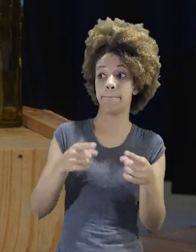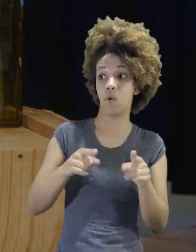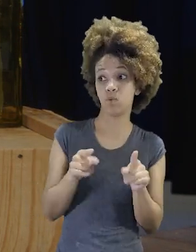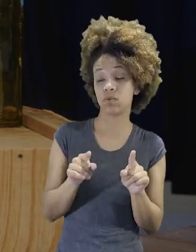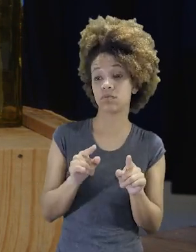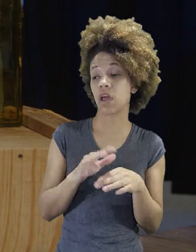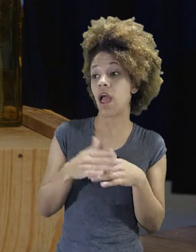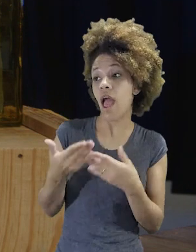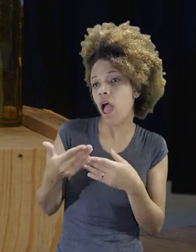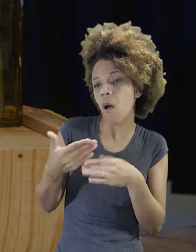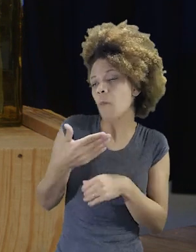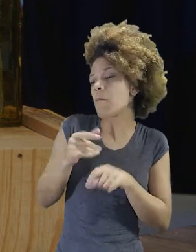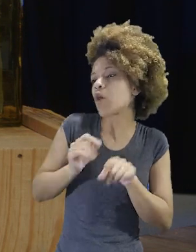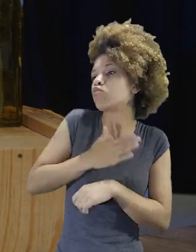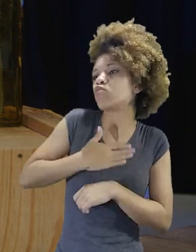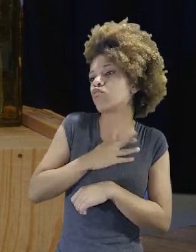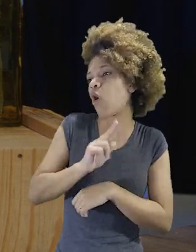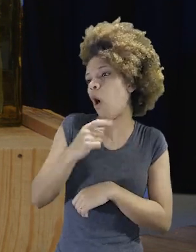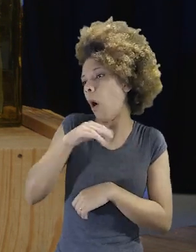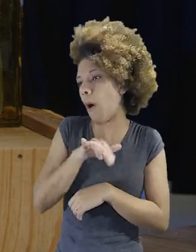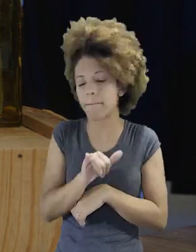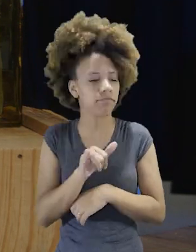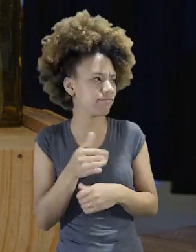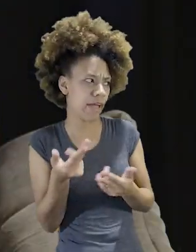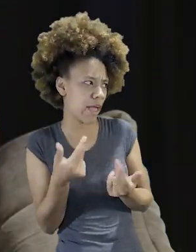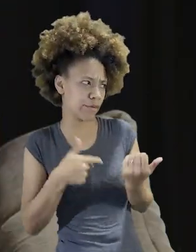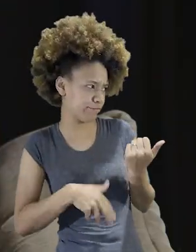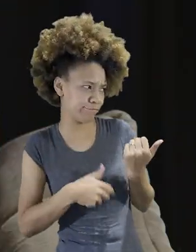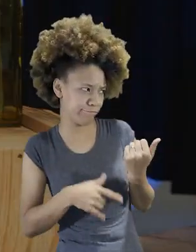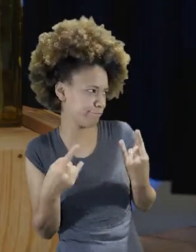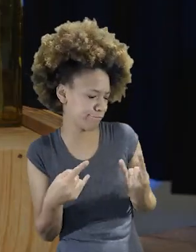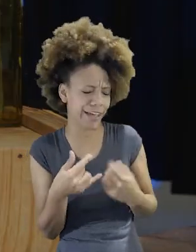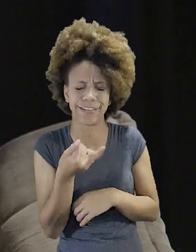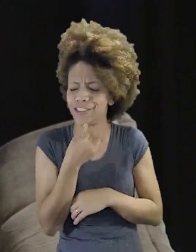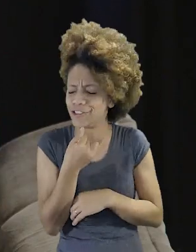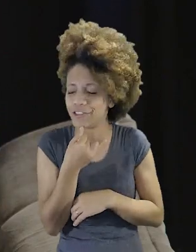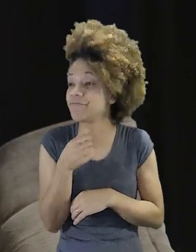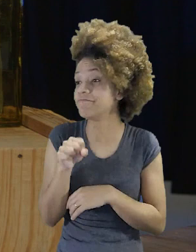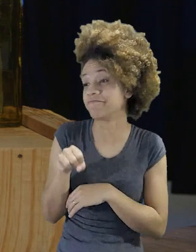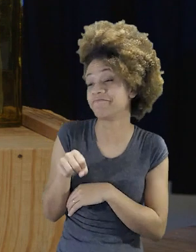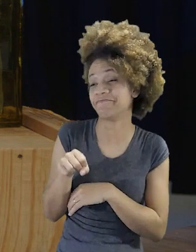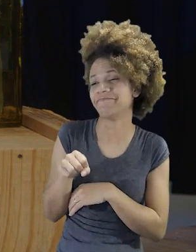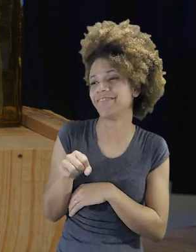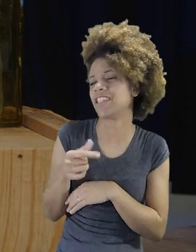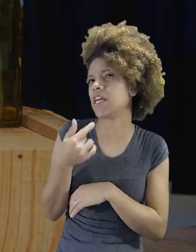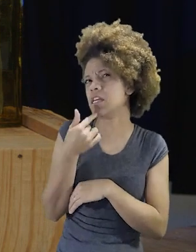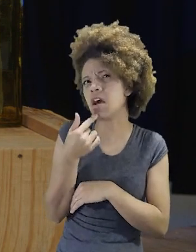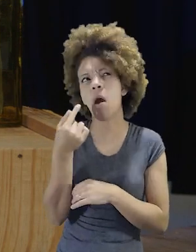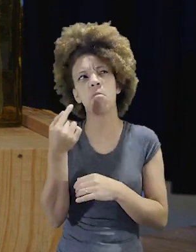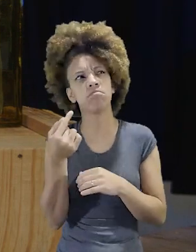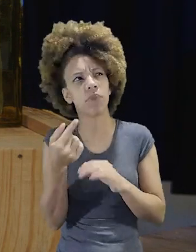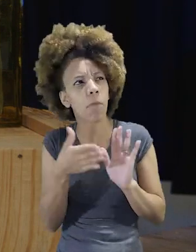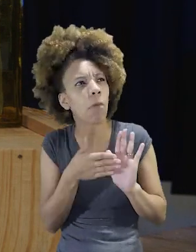música é é um hobby é igual eu tô com a guitarra é muito triste é isso negócio eu